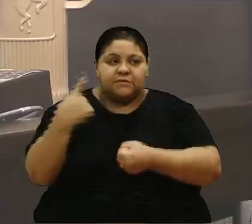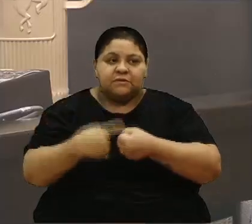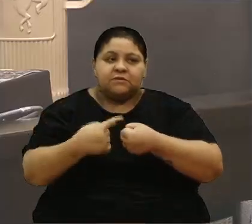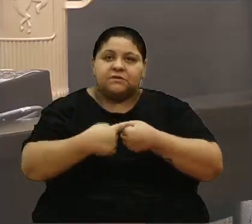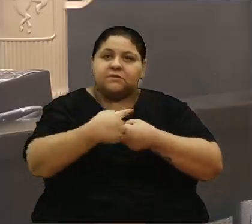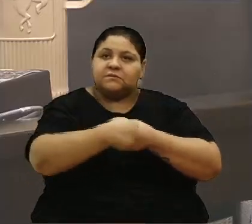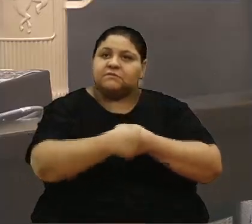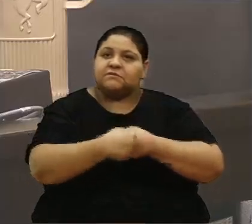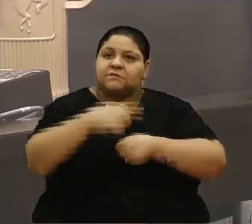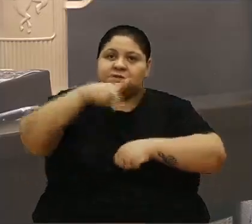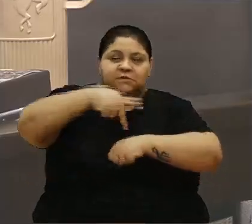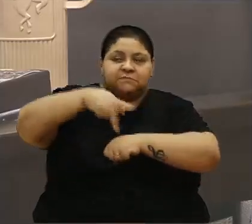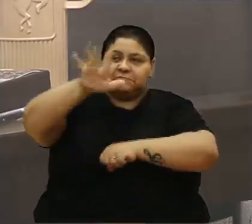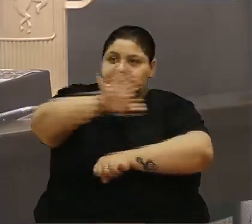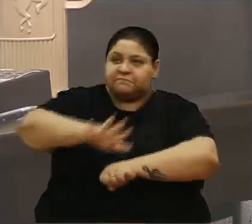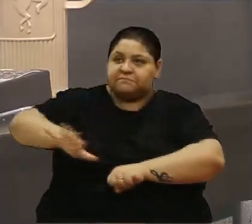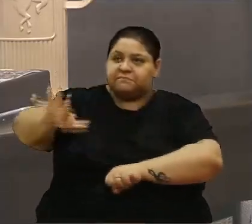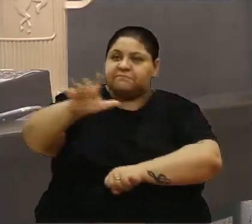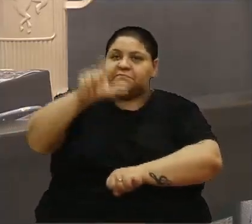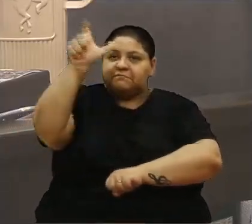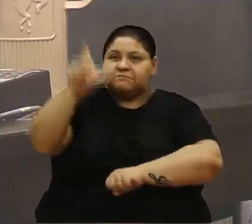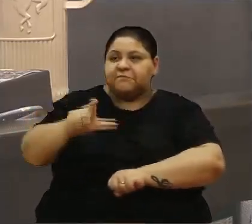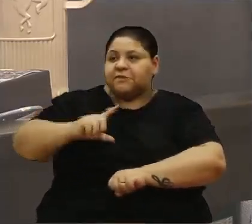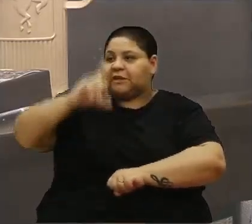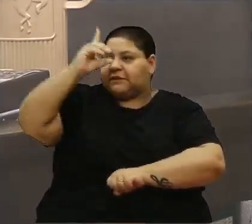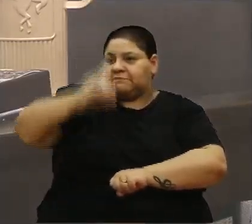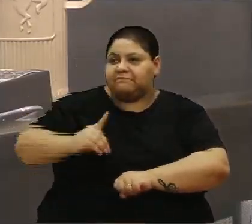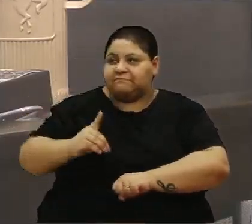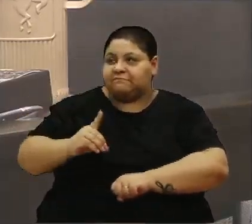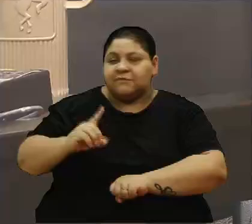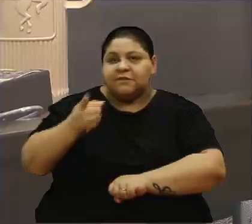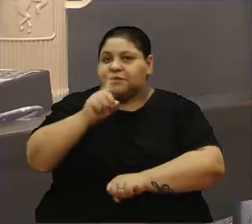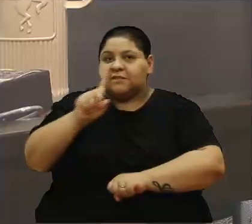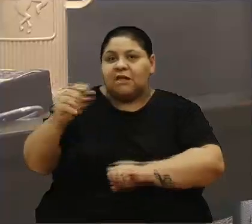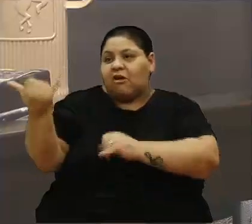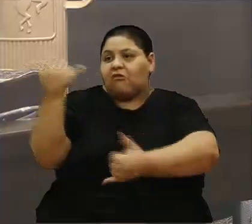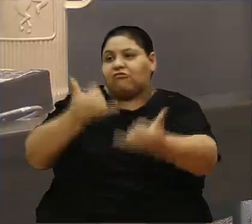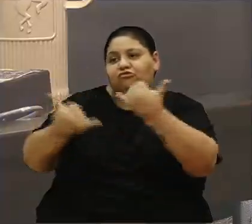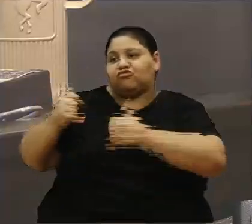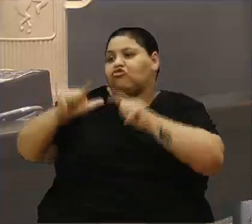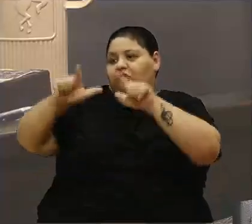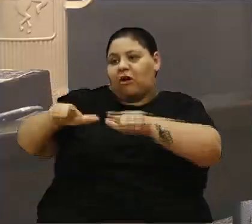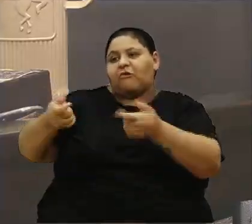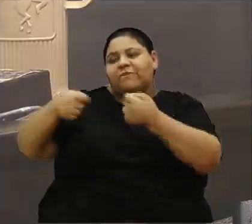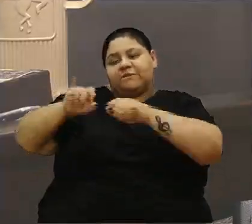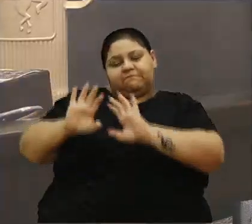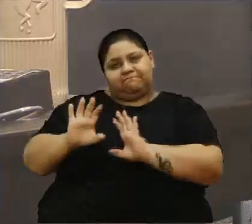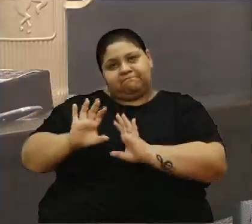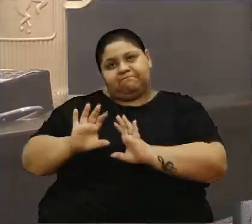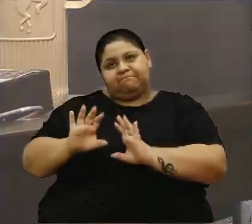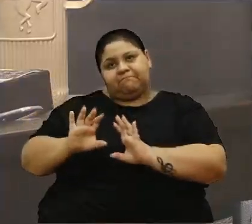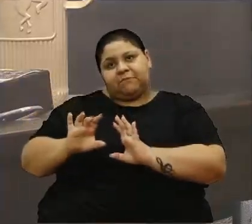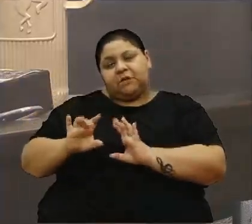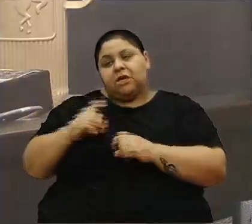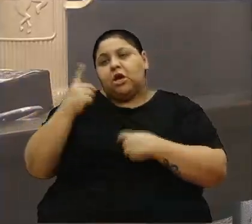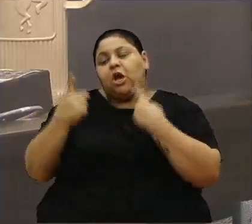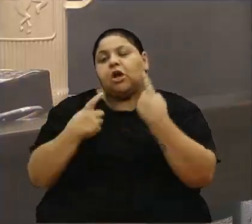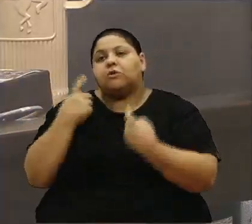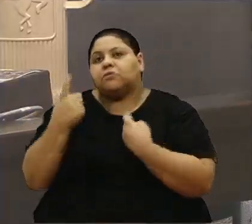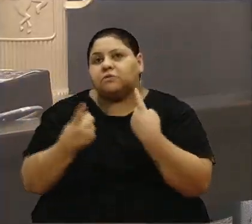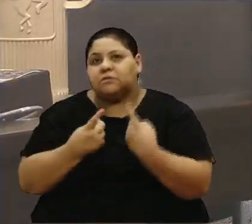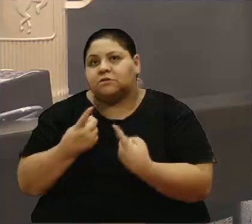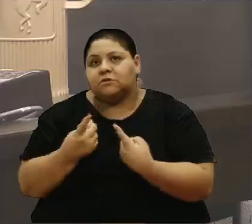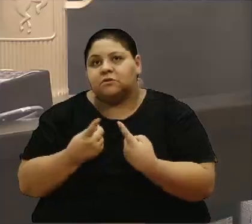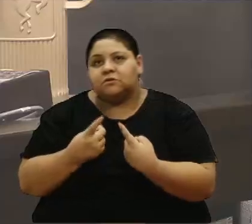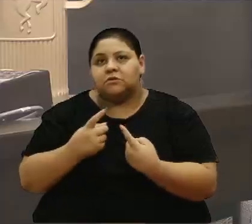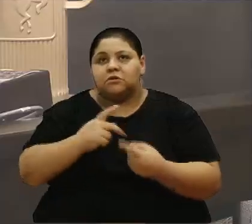e no país como um todo. Pessoas que têm direito às coisas não são bem informadas nos locais onde elas vão. E aí nos preocupa a questão dos